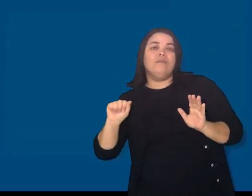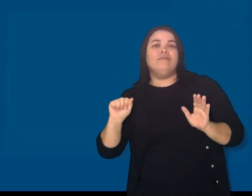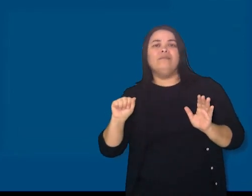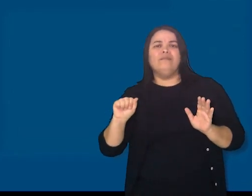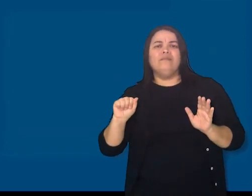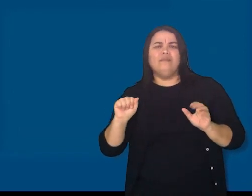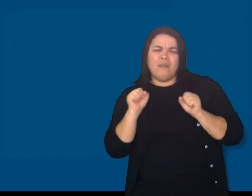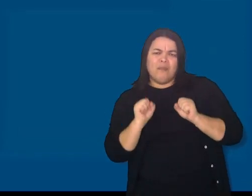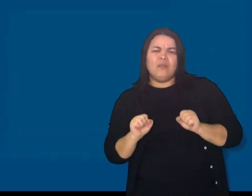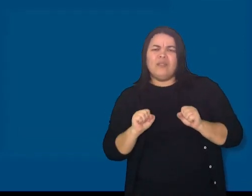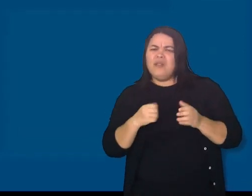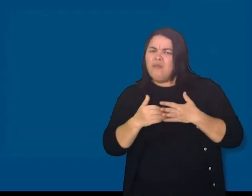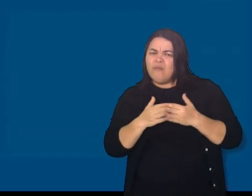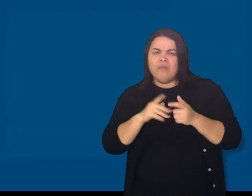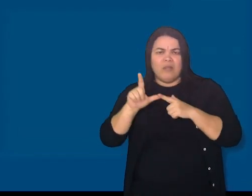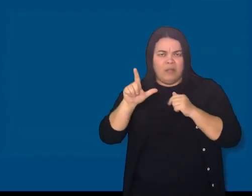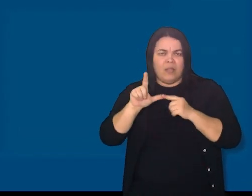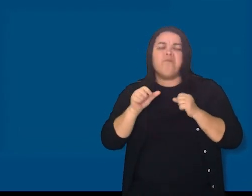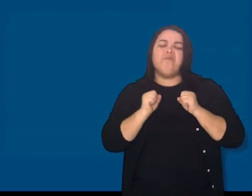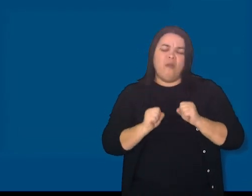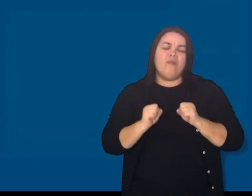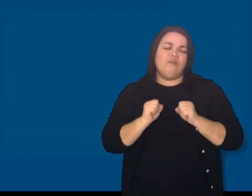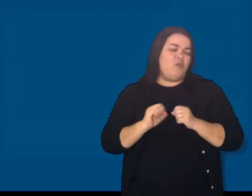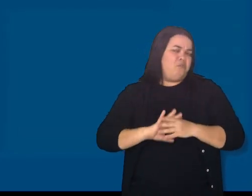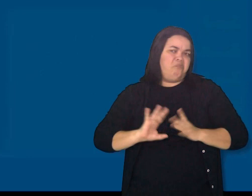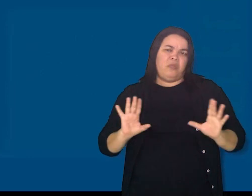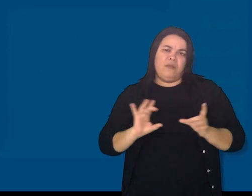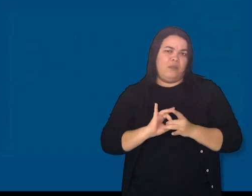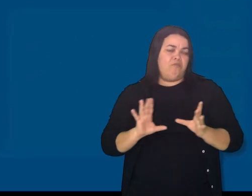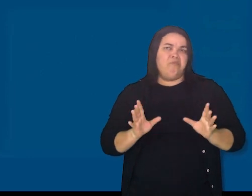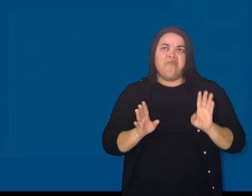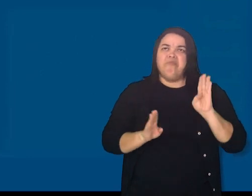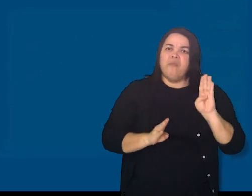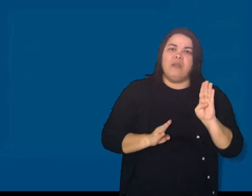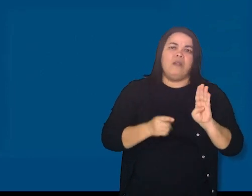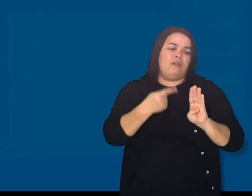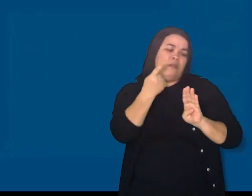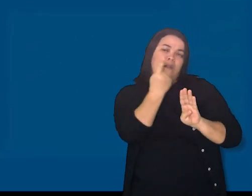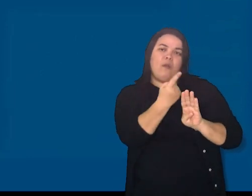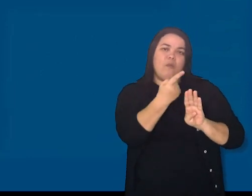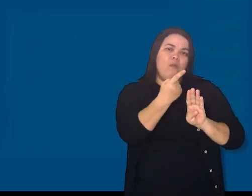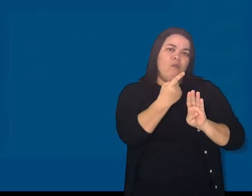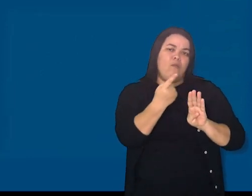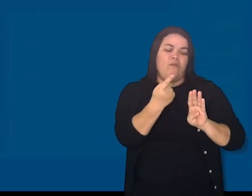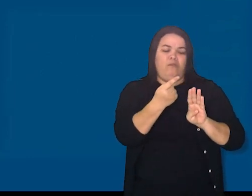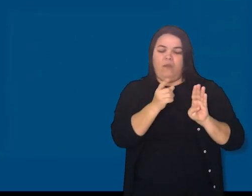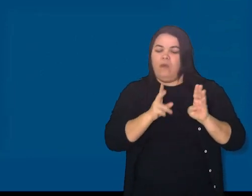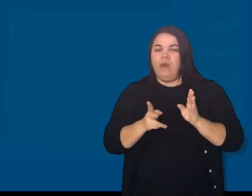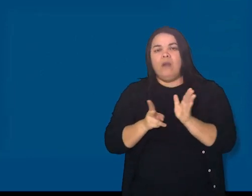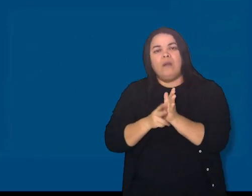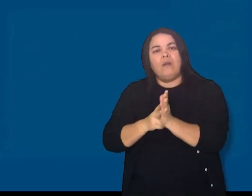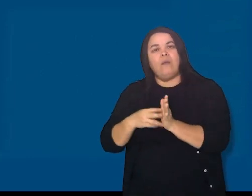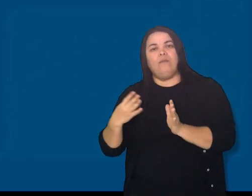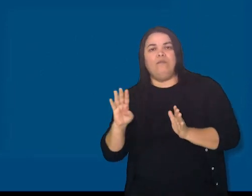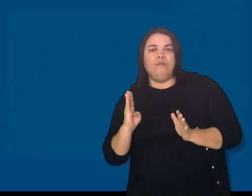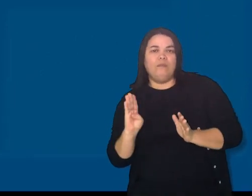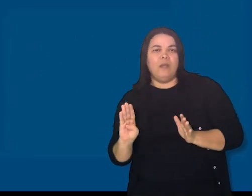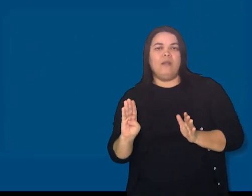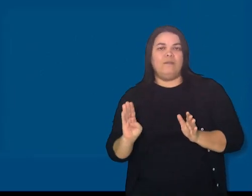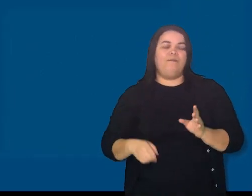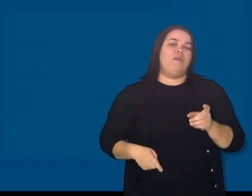igual a A. Professor, poderia ser outra letra? Poderia, não interessa. Ó. Se eu tivesse B elevado a 1 é igual